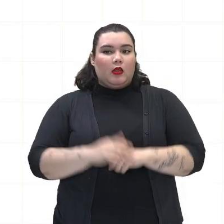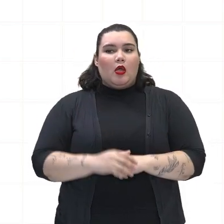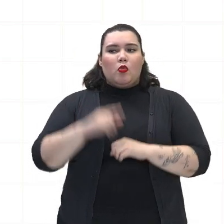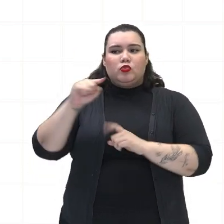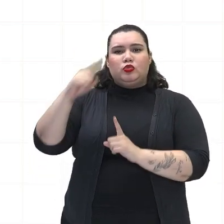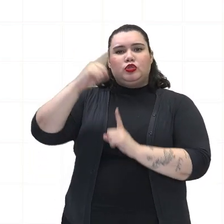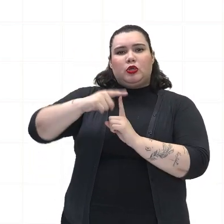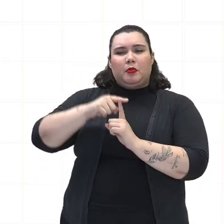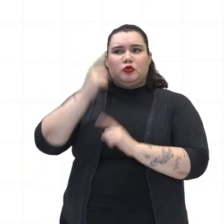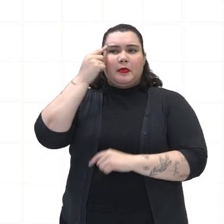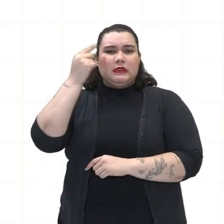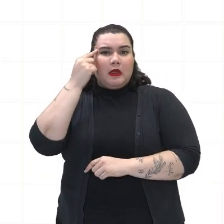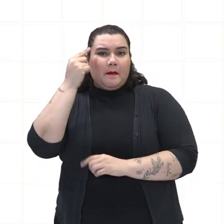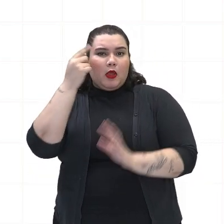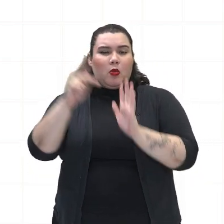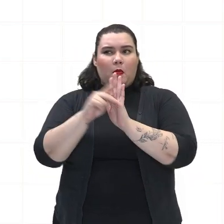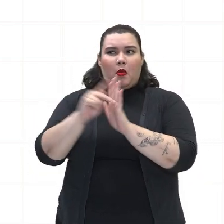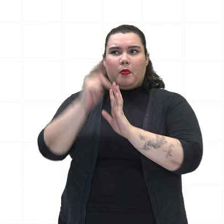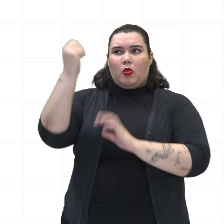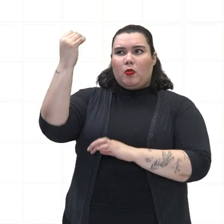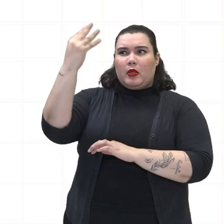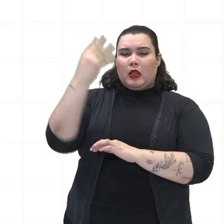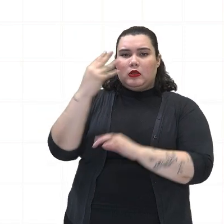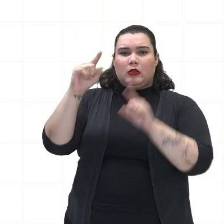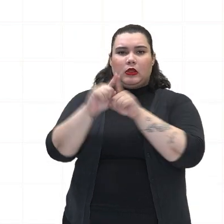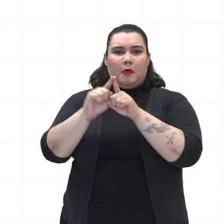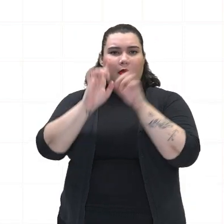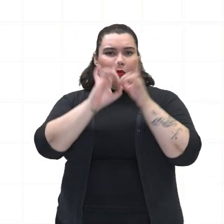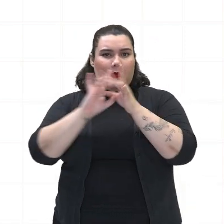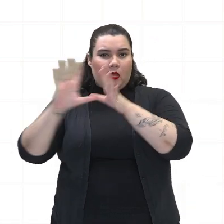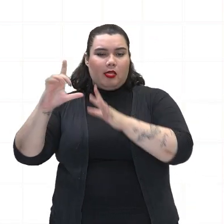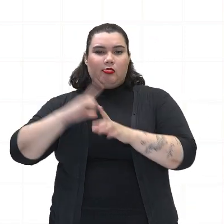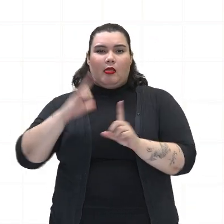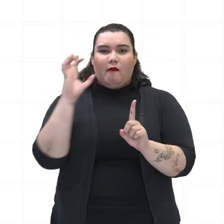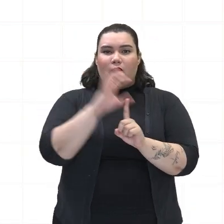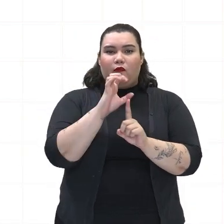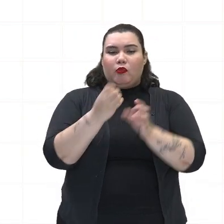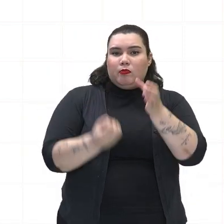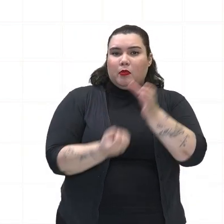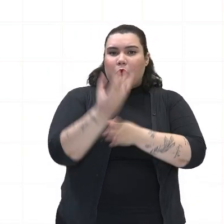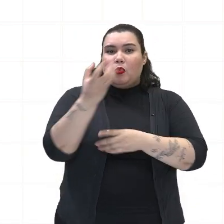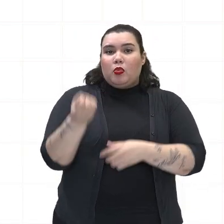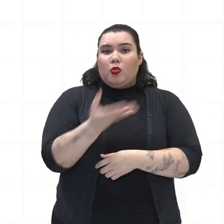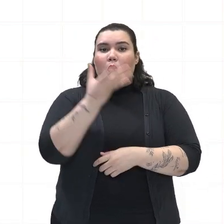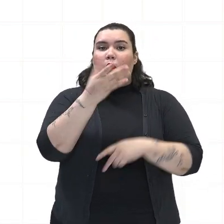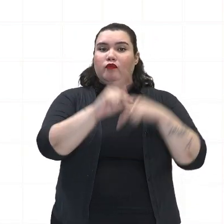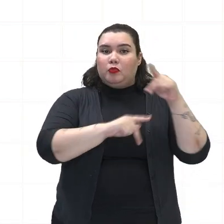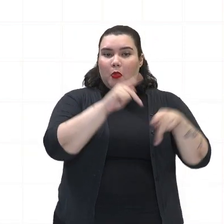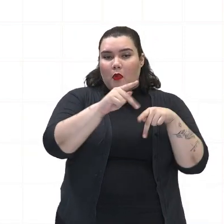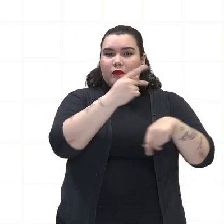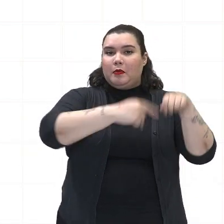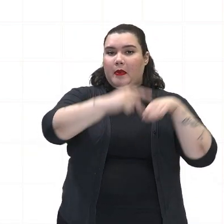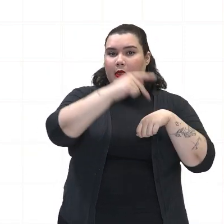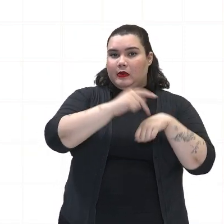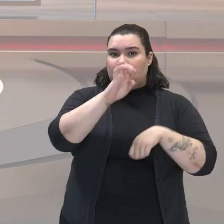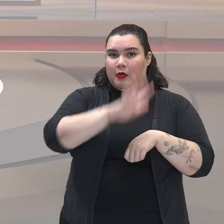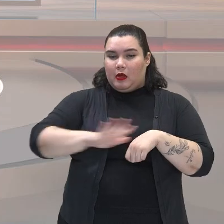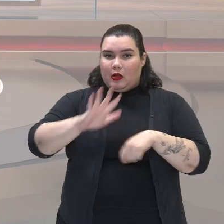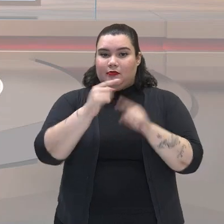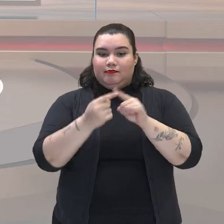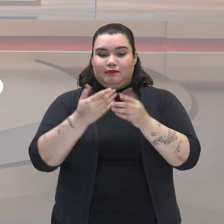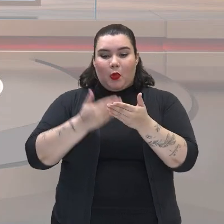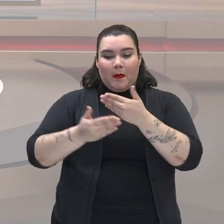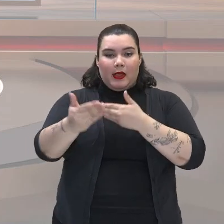e do liberalismo que influenciaram o surgimento das novas nações europeias a partir da queda do antigo regime e esses locais